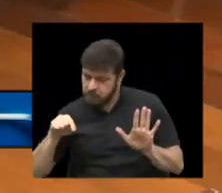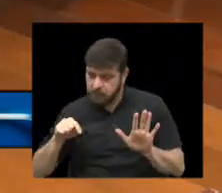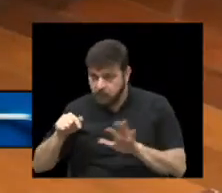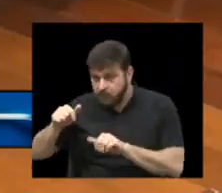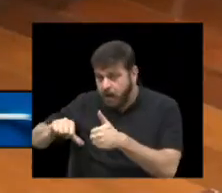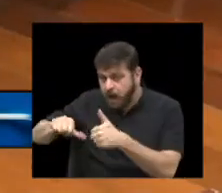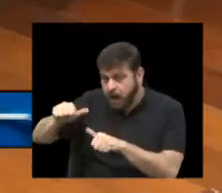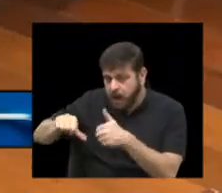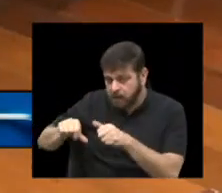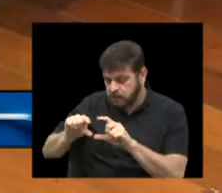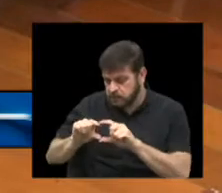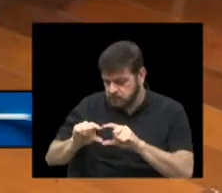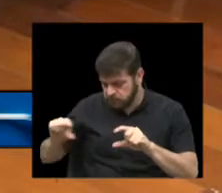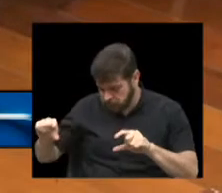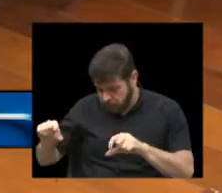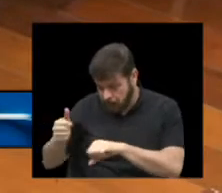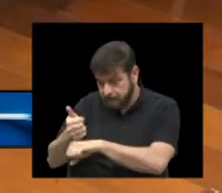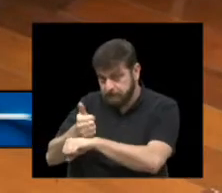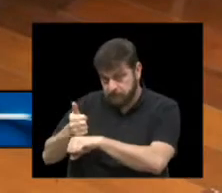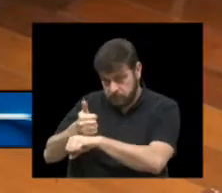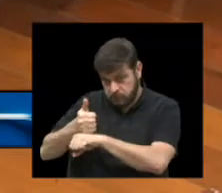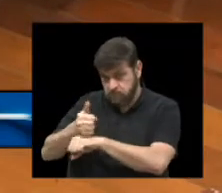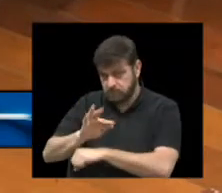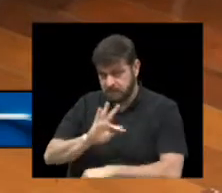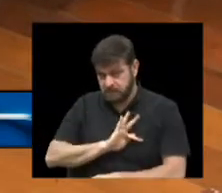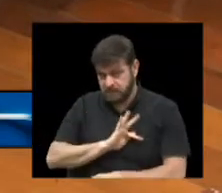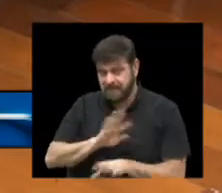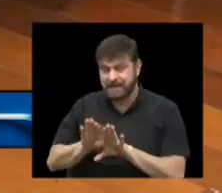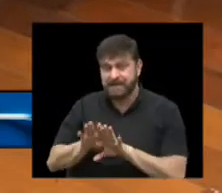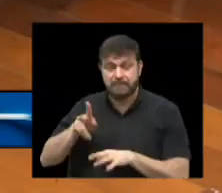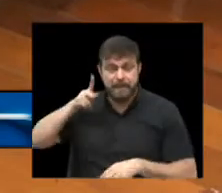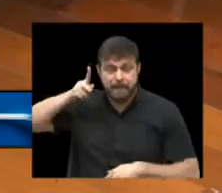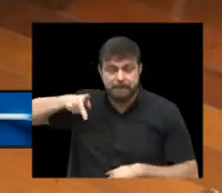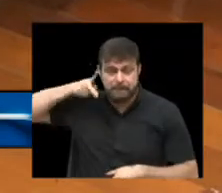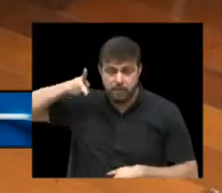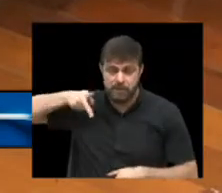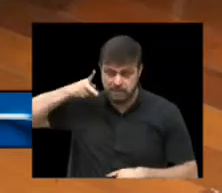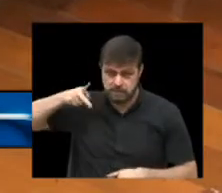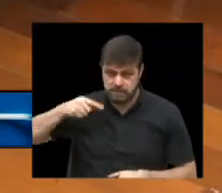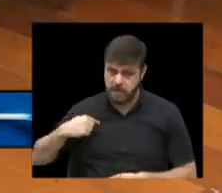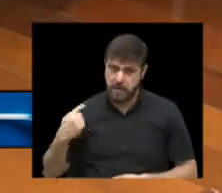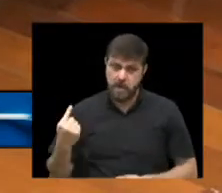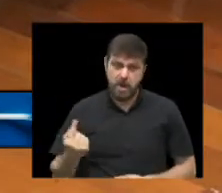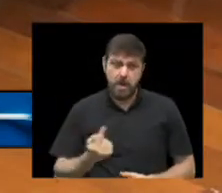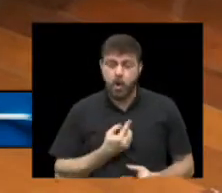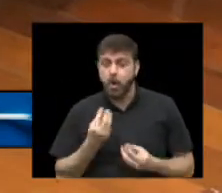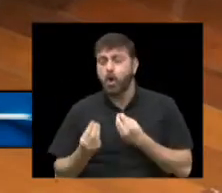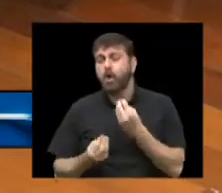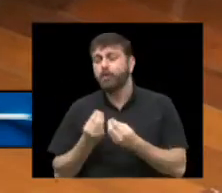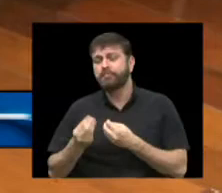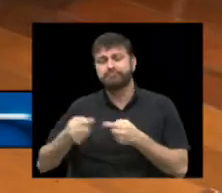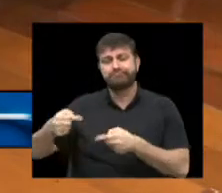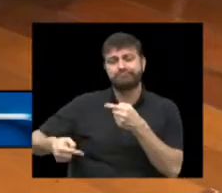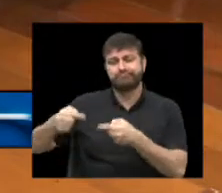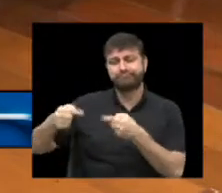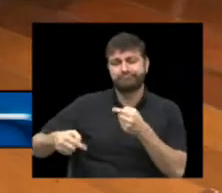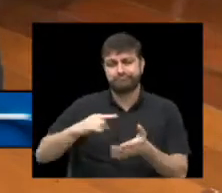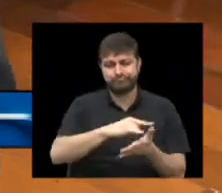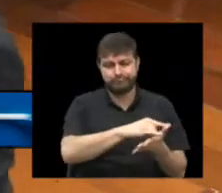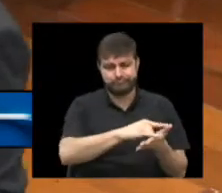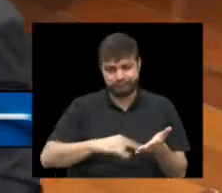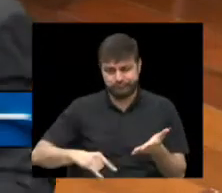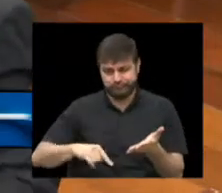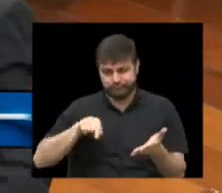ela tecnicamente e politicamente, a casa é política. Como é que nós vamos discutir, por exemplo, a moção no